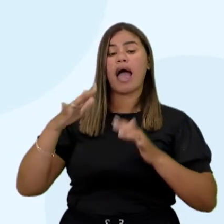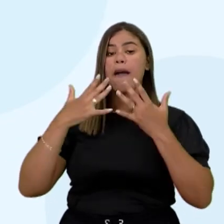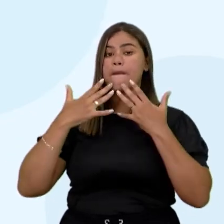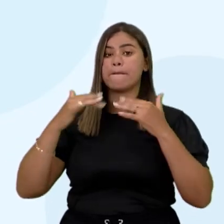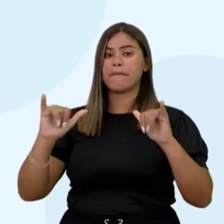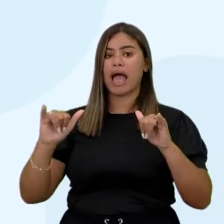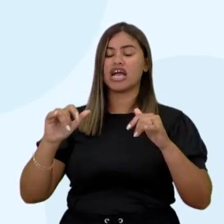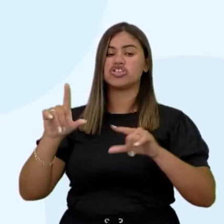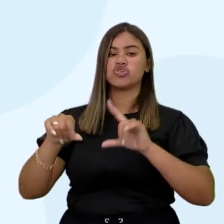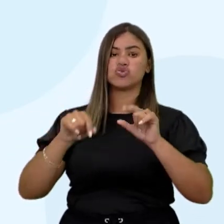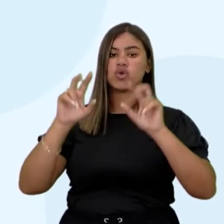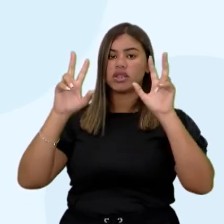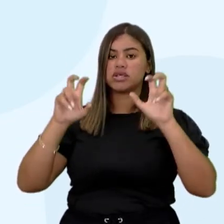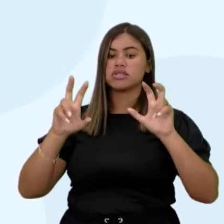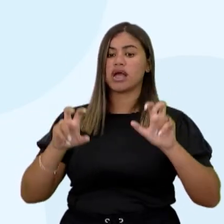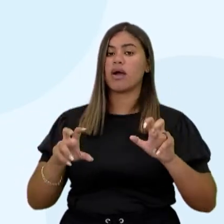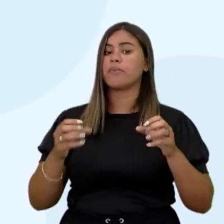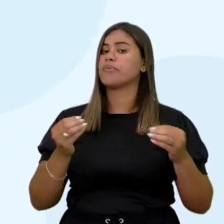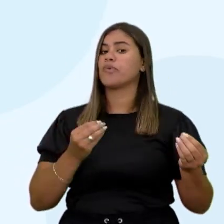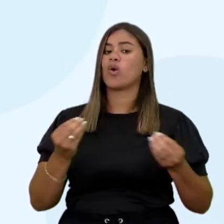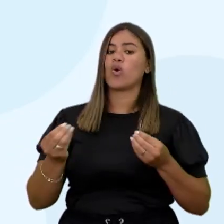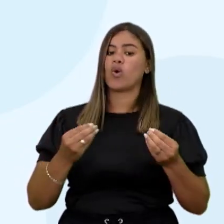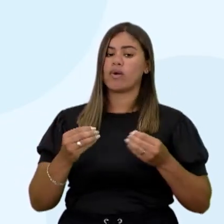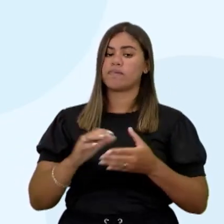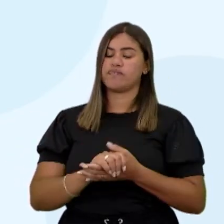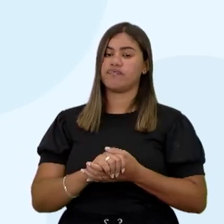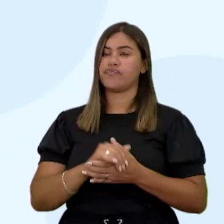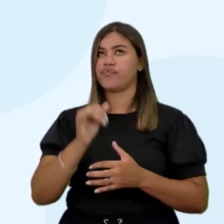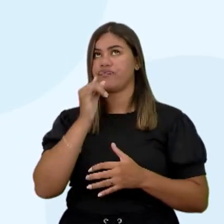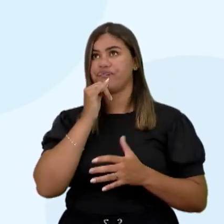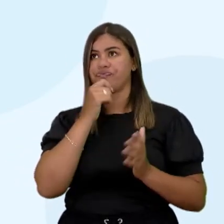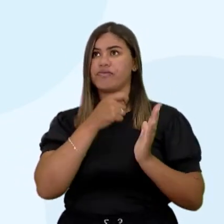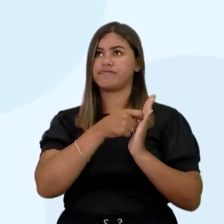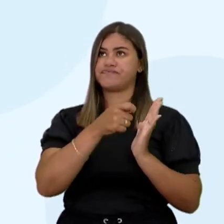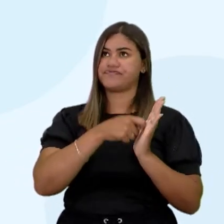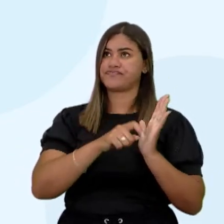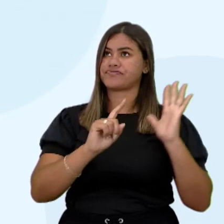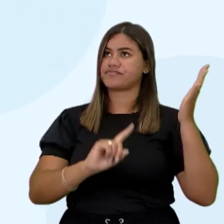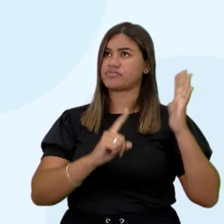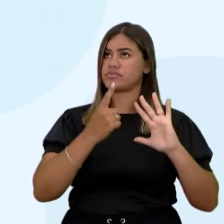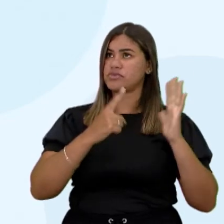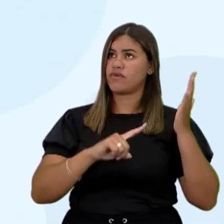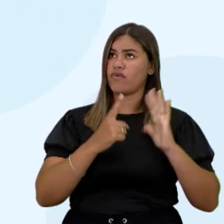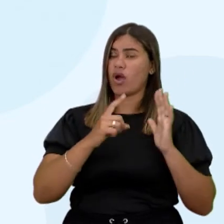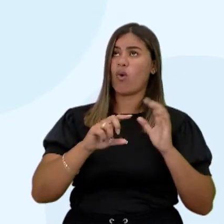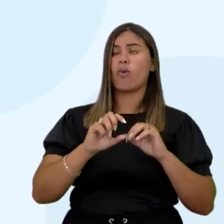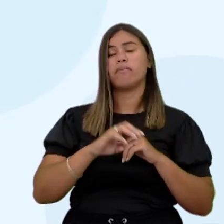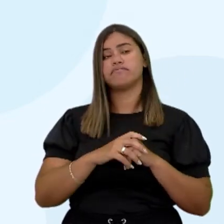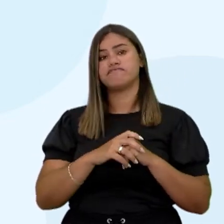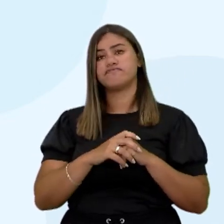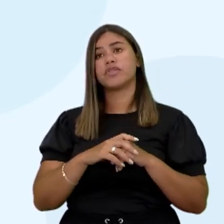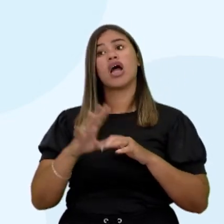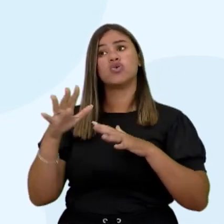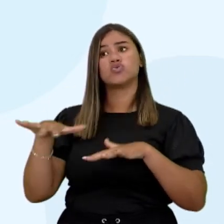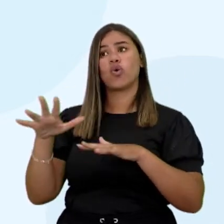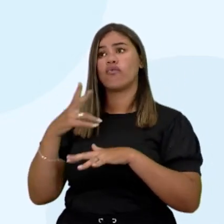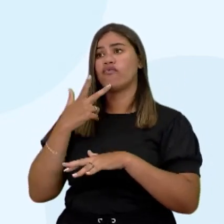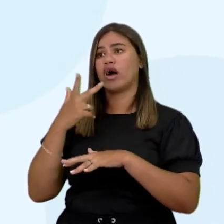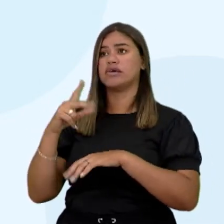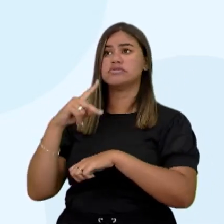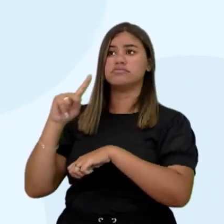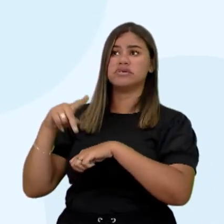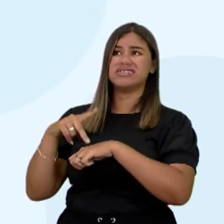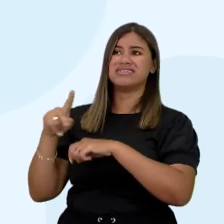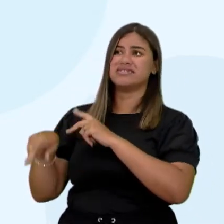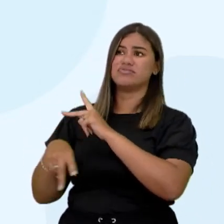pautas? Deve escolher as pautas? Olha só, escreve sobre carnaval ou as pessoas não vão comprar o jornal? Olha, tá todo mundo falando da Rússia e da Ucrânia? Escreve